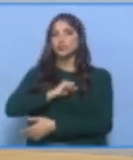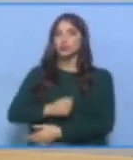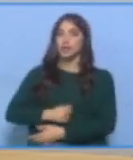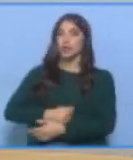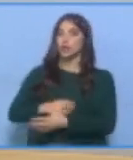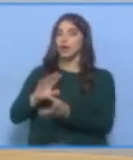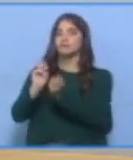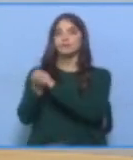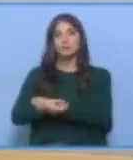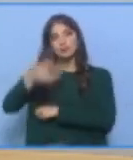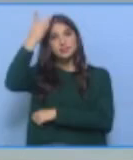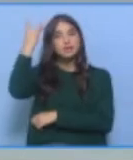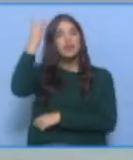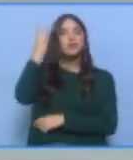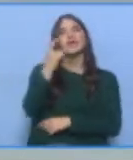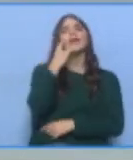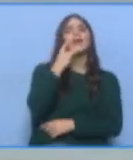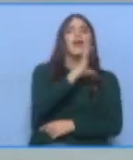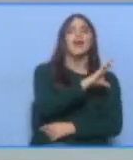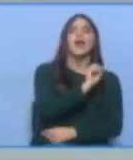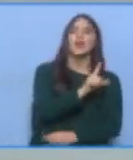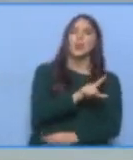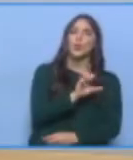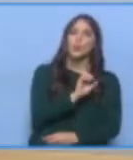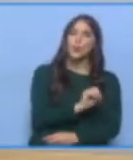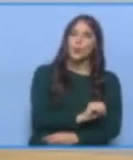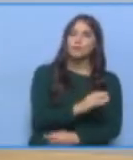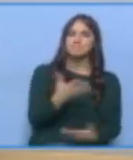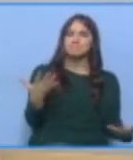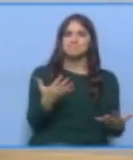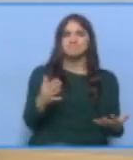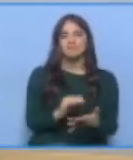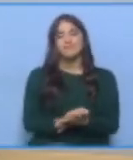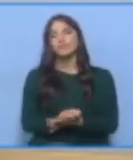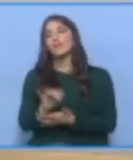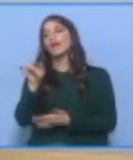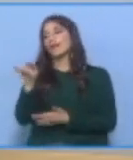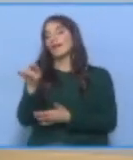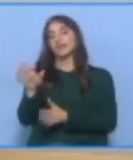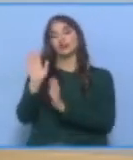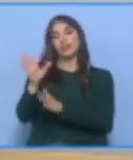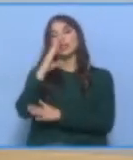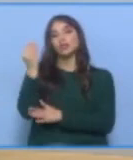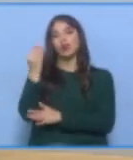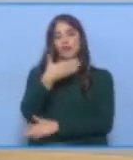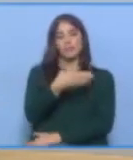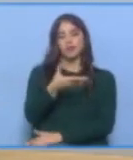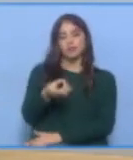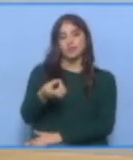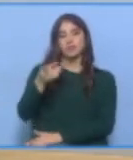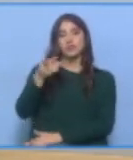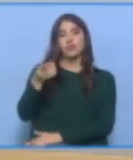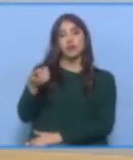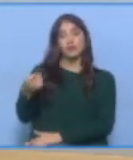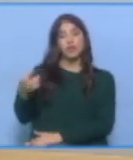santos. E quem é Carlo Acutis? Exatamente. Carlo Acutis, como já foi tão jovem, nasceu em 1991, nasceu em